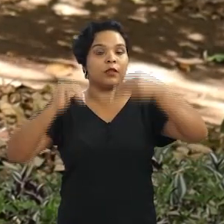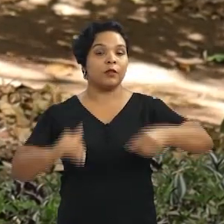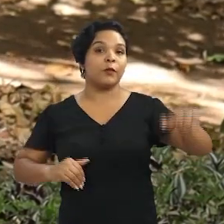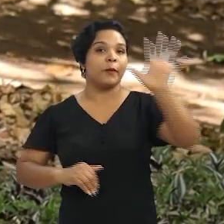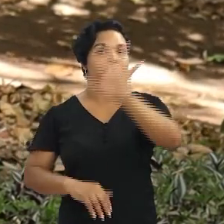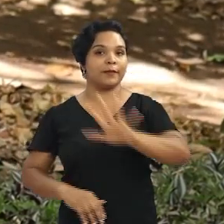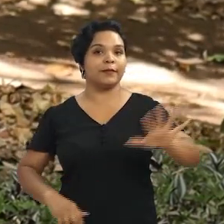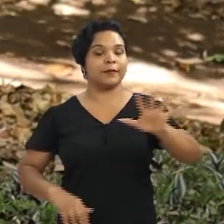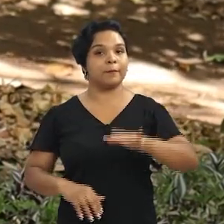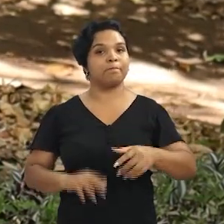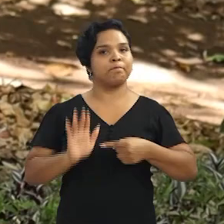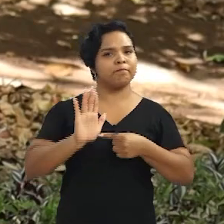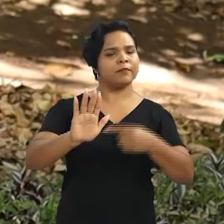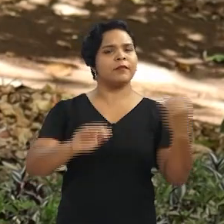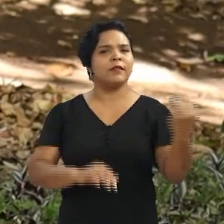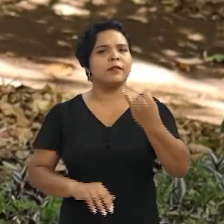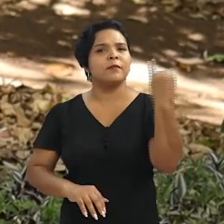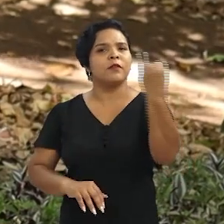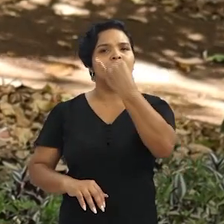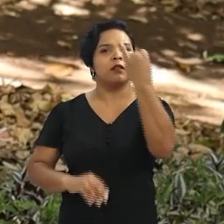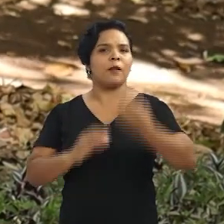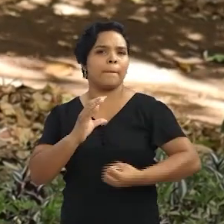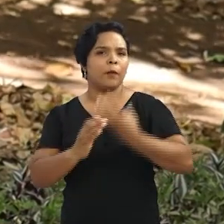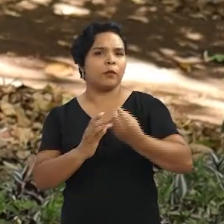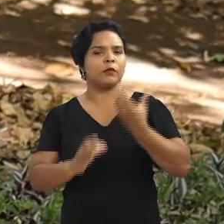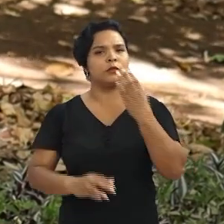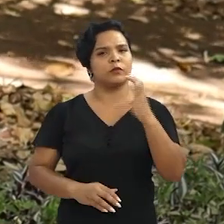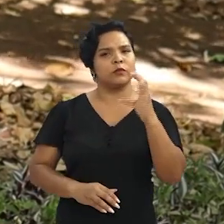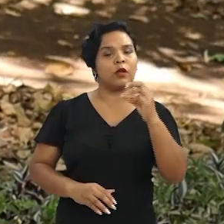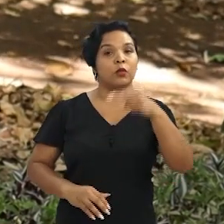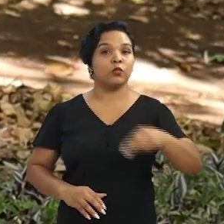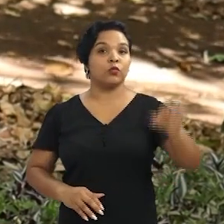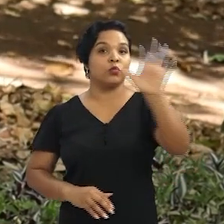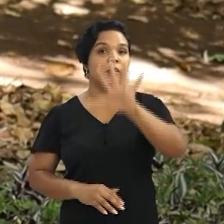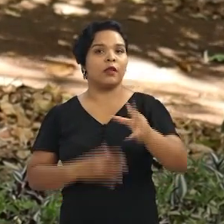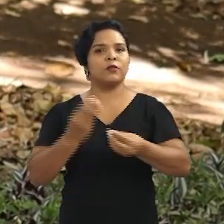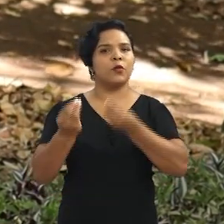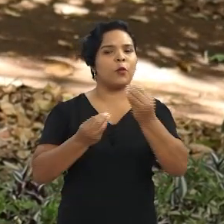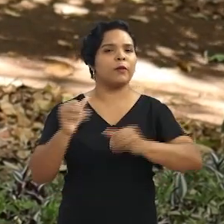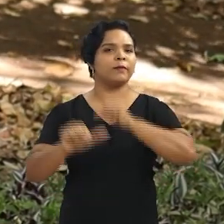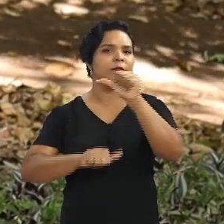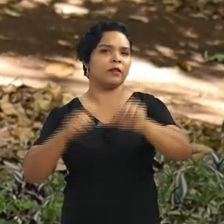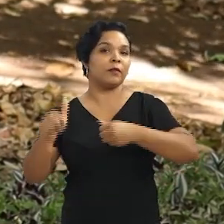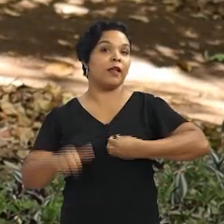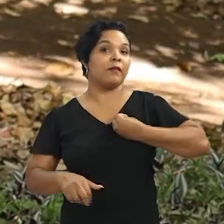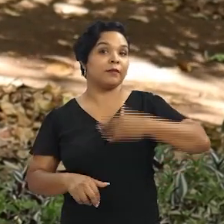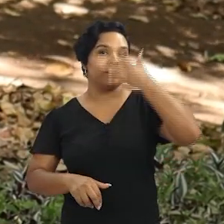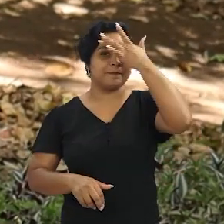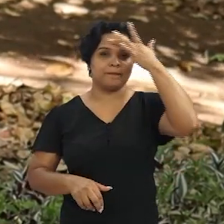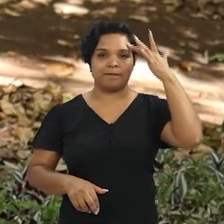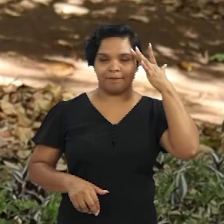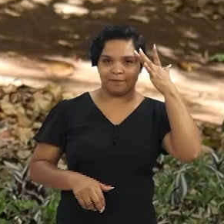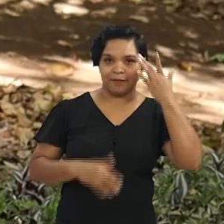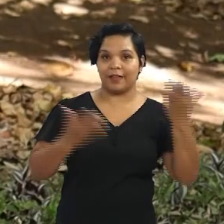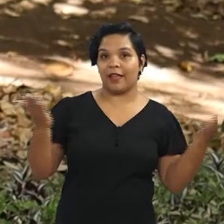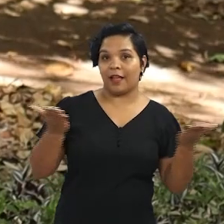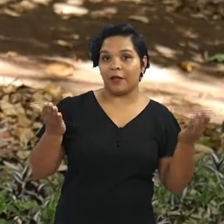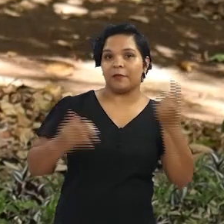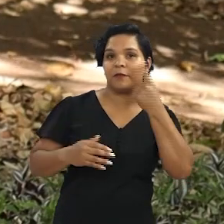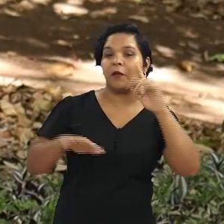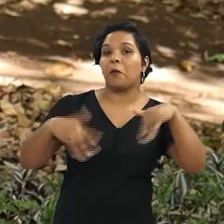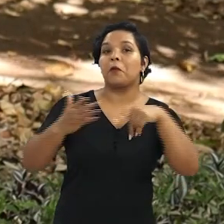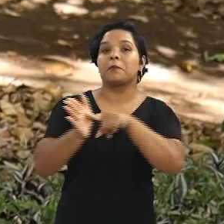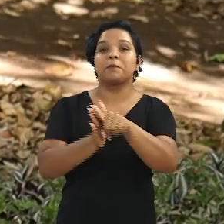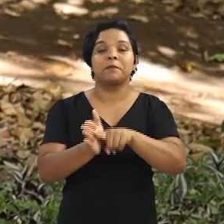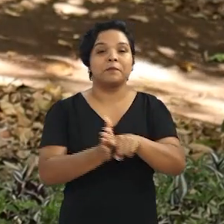superior nordestinas. Aqui a gente mostra a importância das produções científicas do Nordeste e como elas têm transformado a vida das pessoas. Vamos